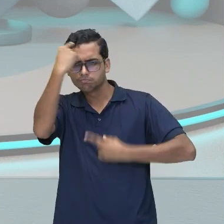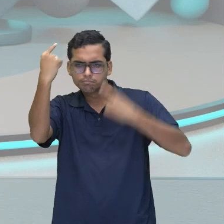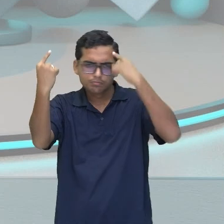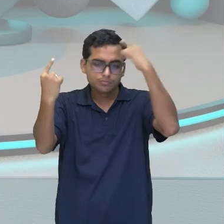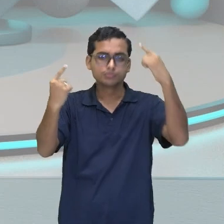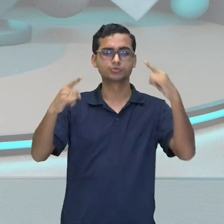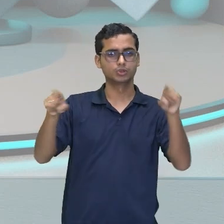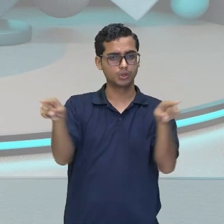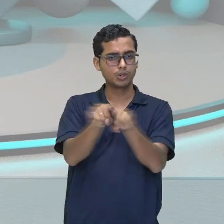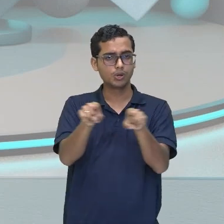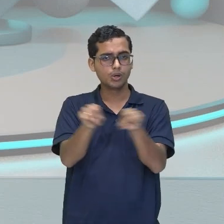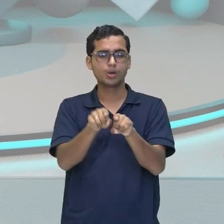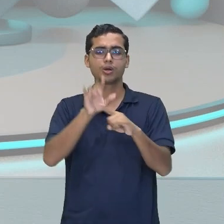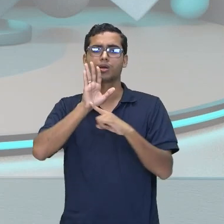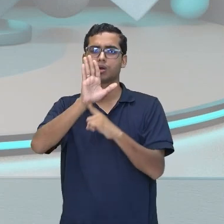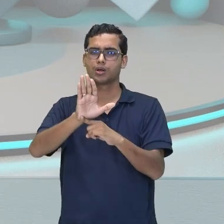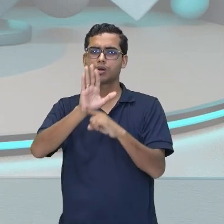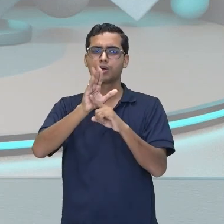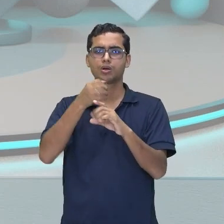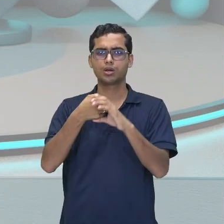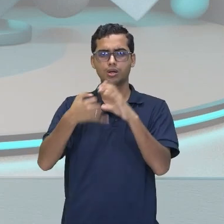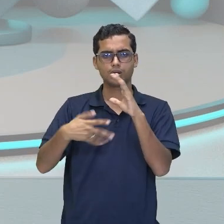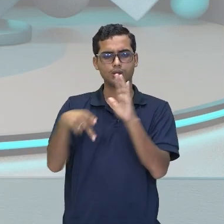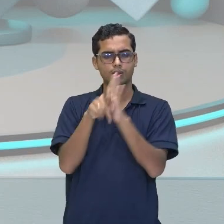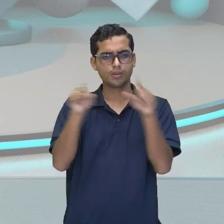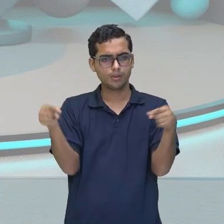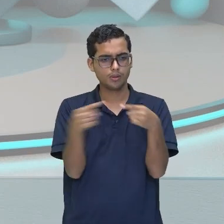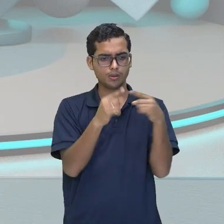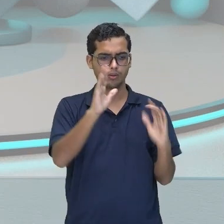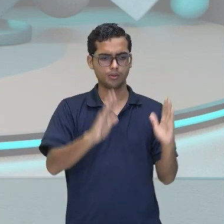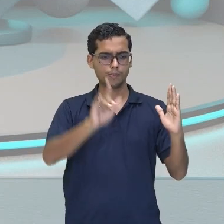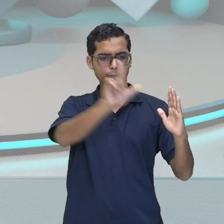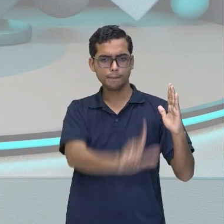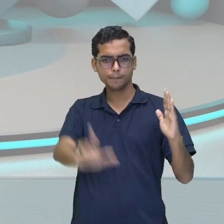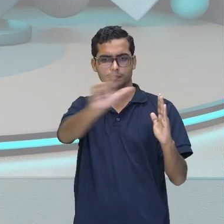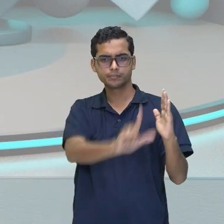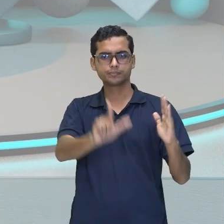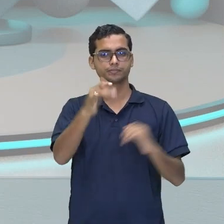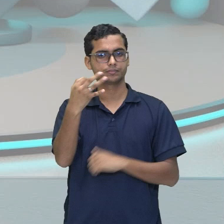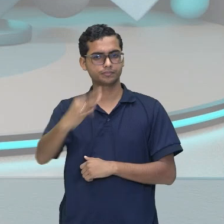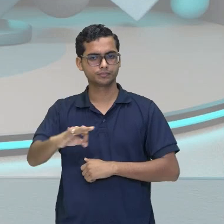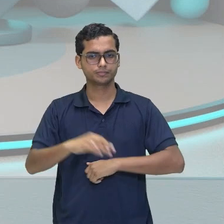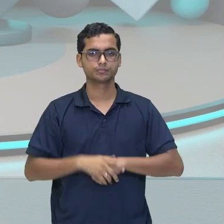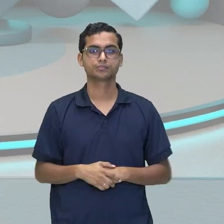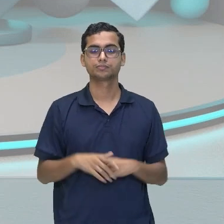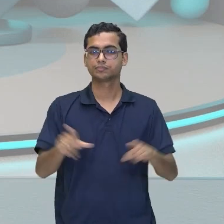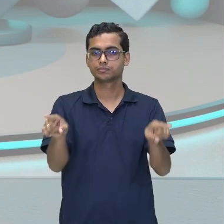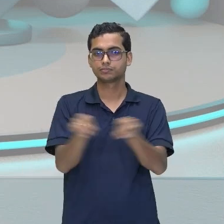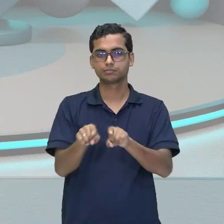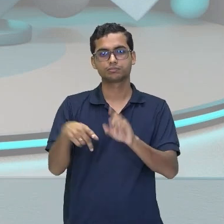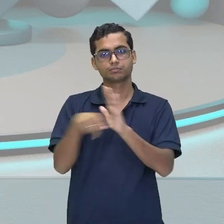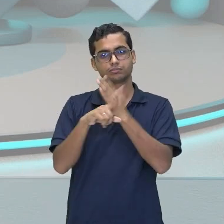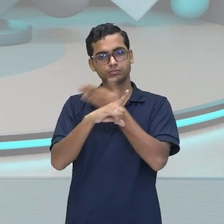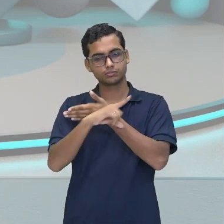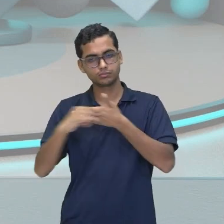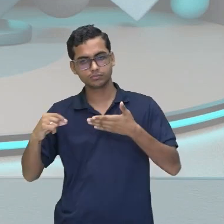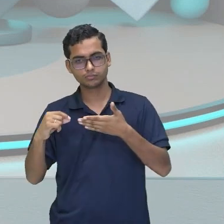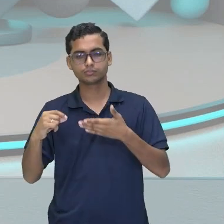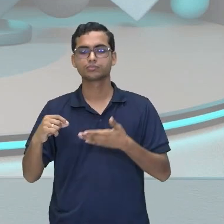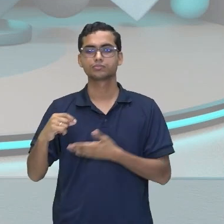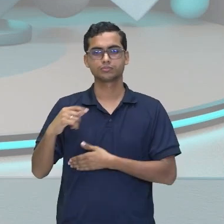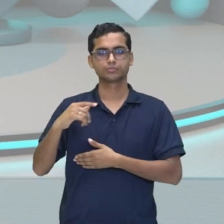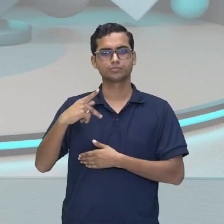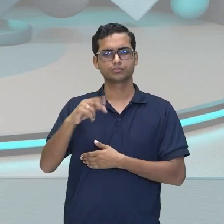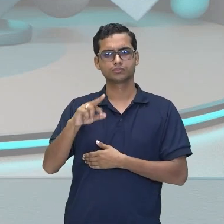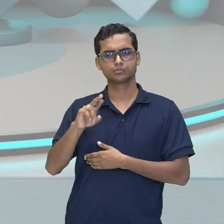idealizações que vão configurar esse período literário, tá? Por isso é também considerado um autor pré-romântico.